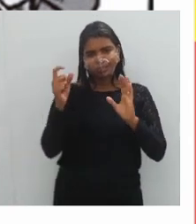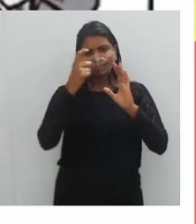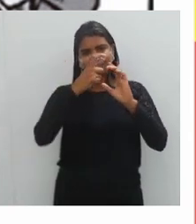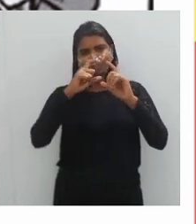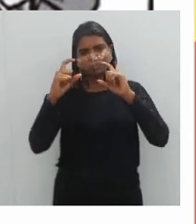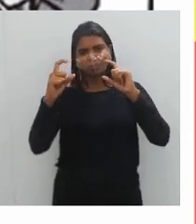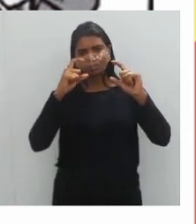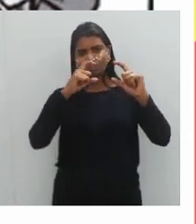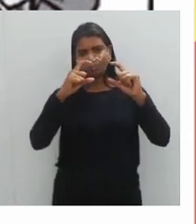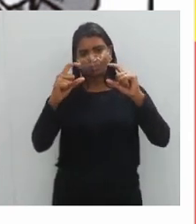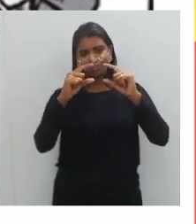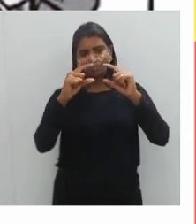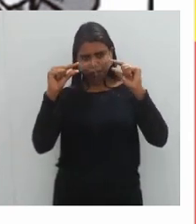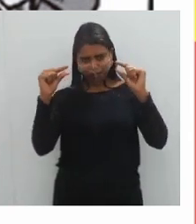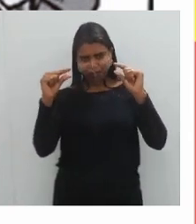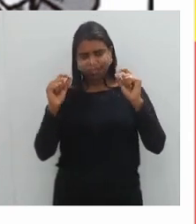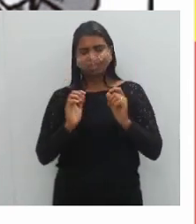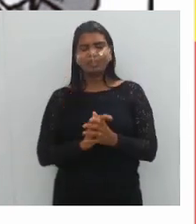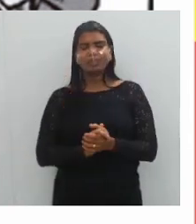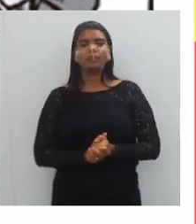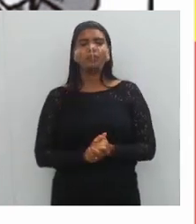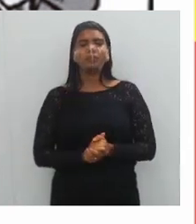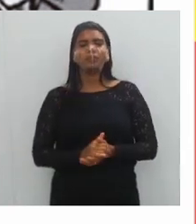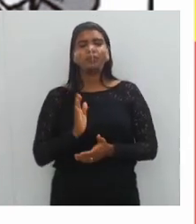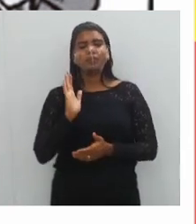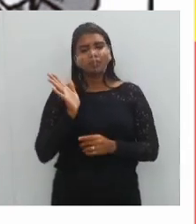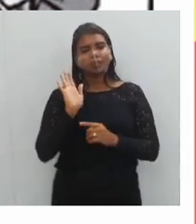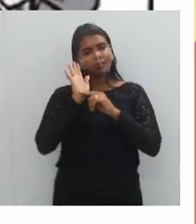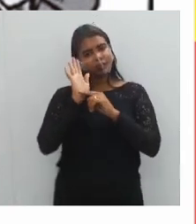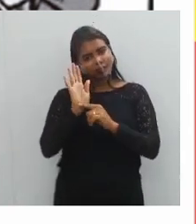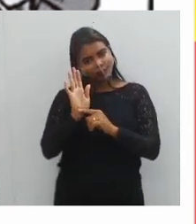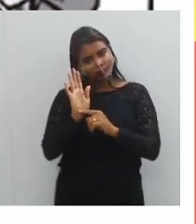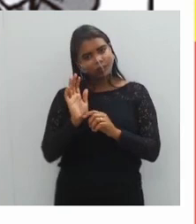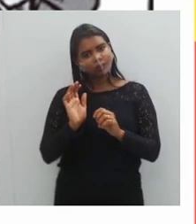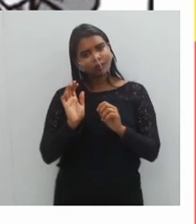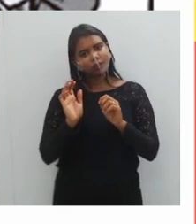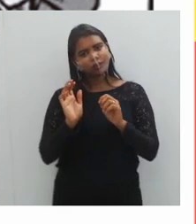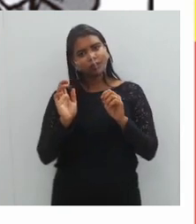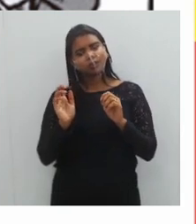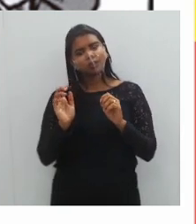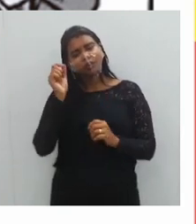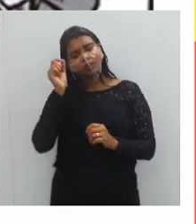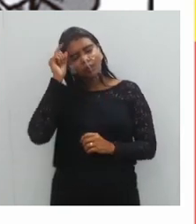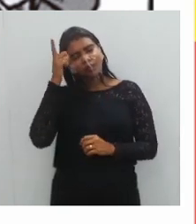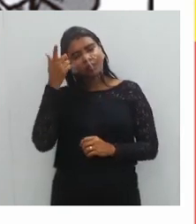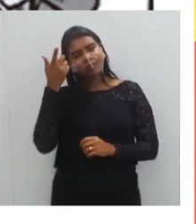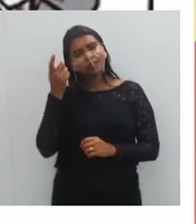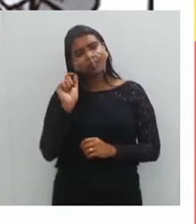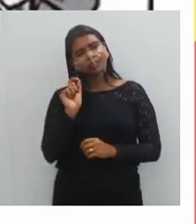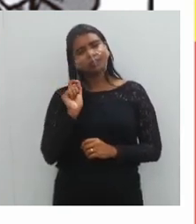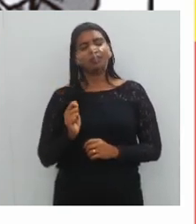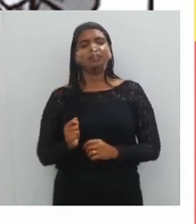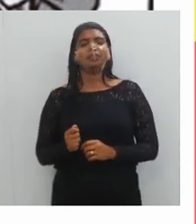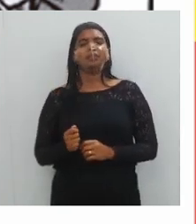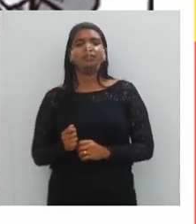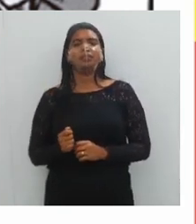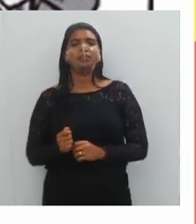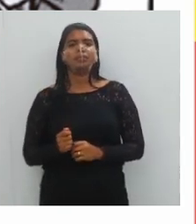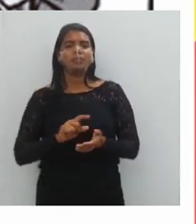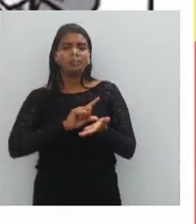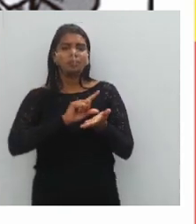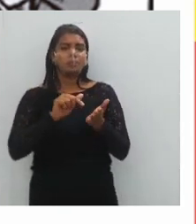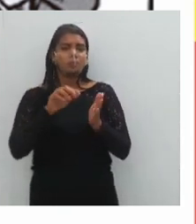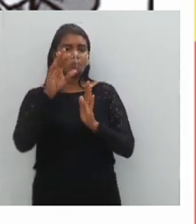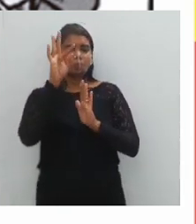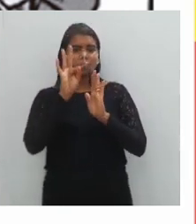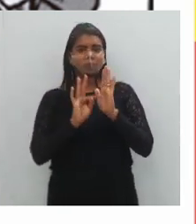né? Mas uma tirinha que já traz para a gente uma ideia do que seja este gênero textual.